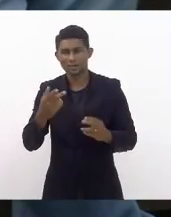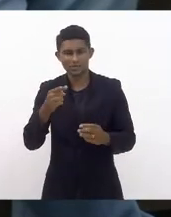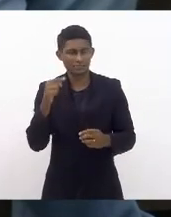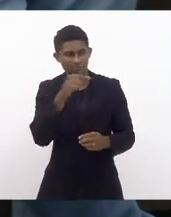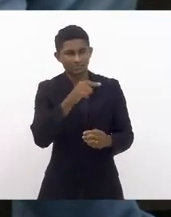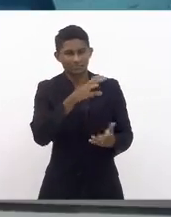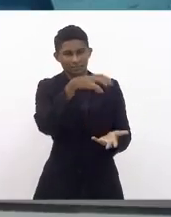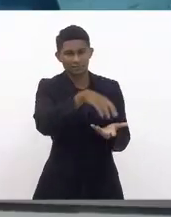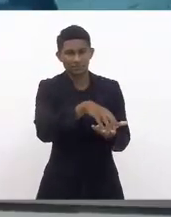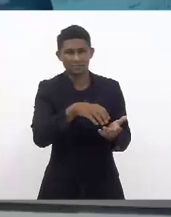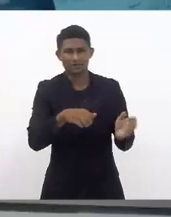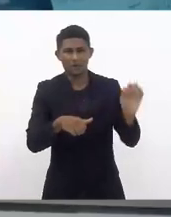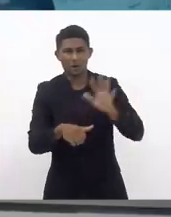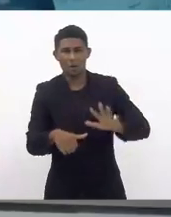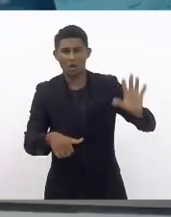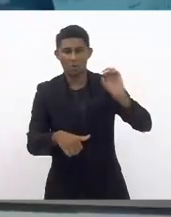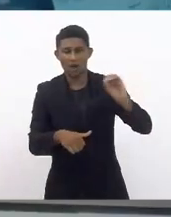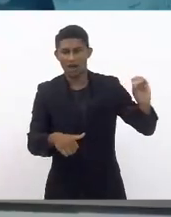Oeste.